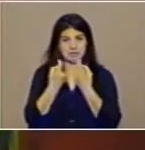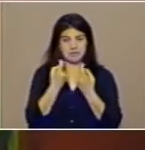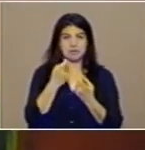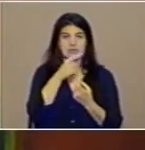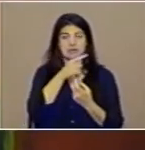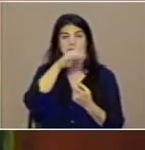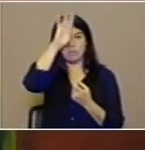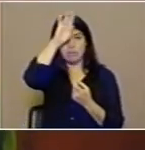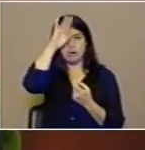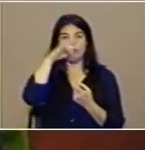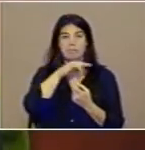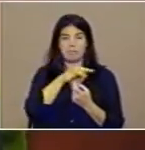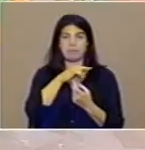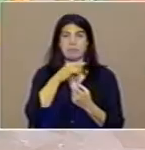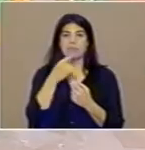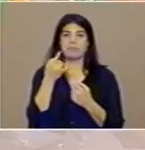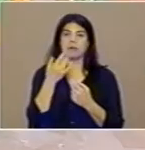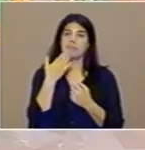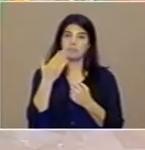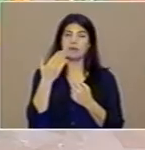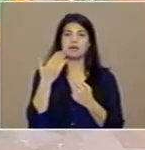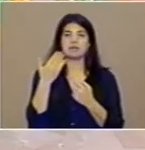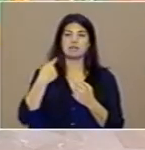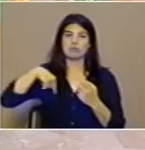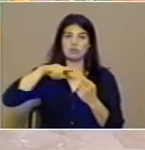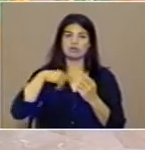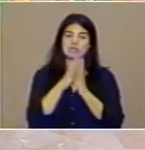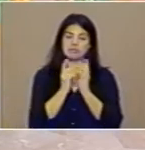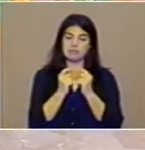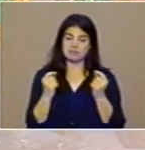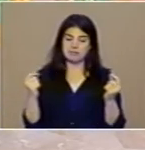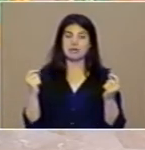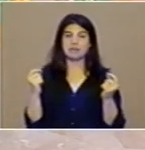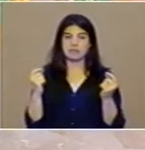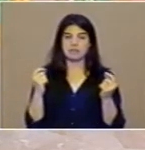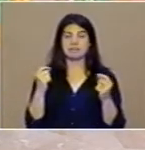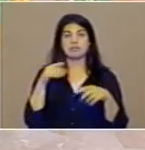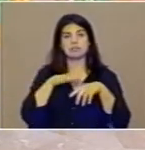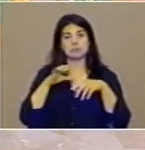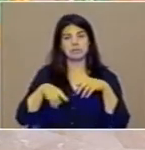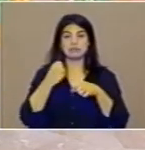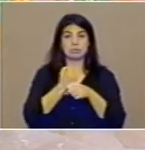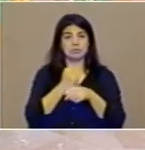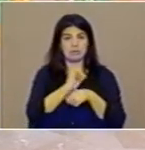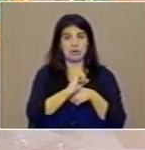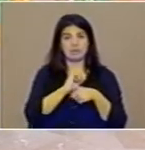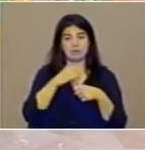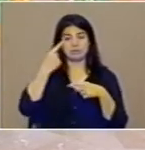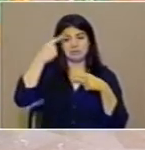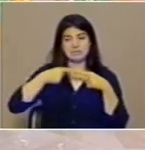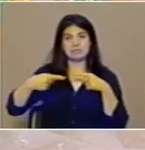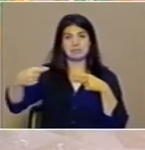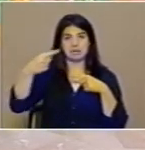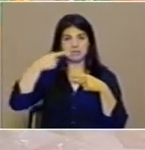por este sino do que vai acontecer durante as próximas três semanas para que o Espírito Santo guie os